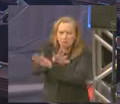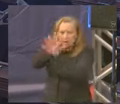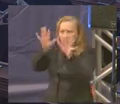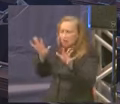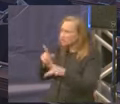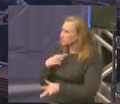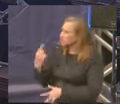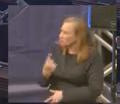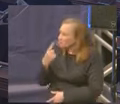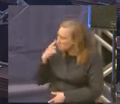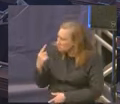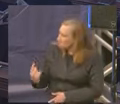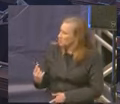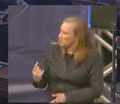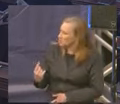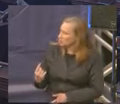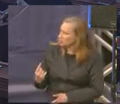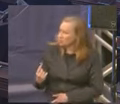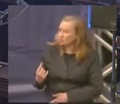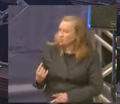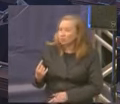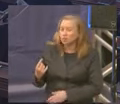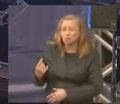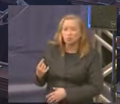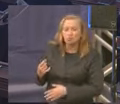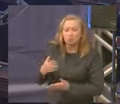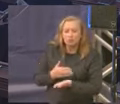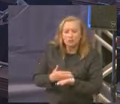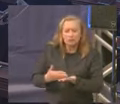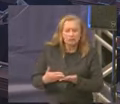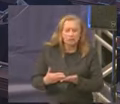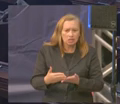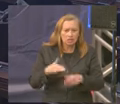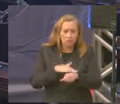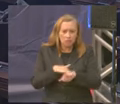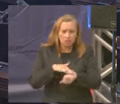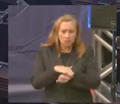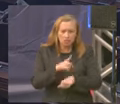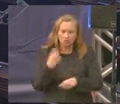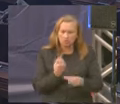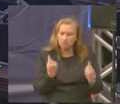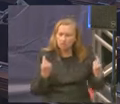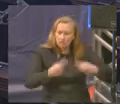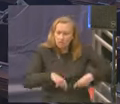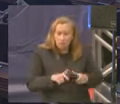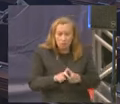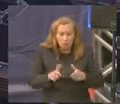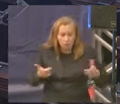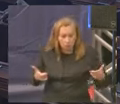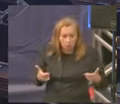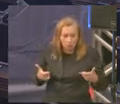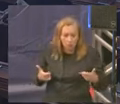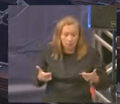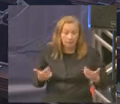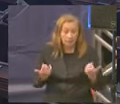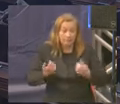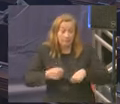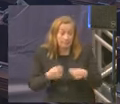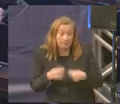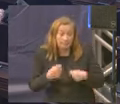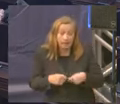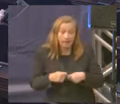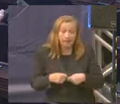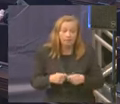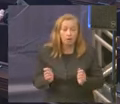vimos até na rodada anterior. Nossos grandes desafios são muito mais internos, nossas carências, né, diante das